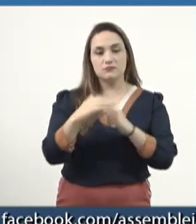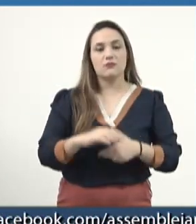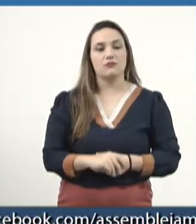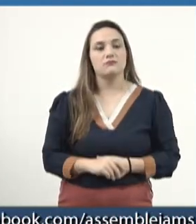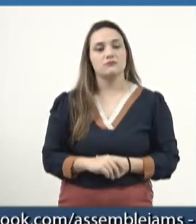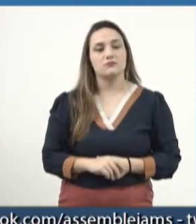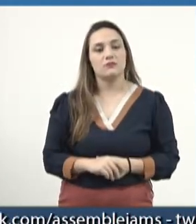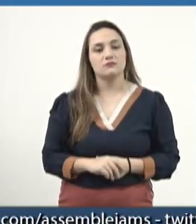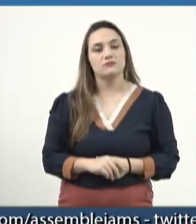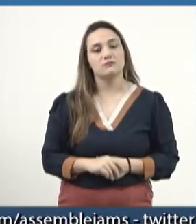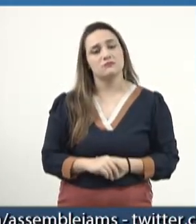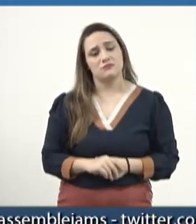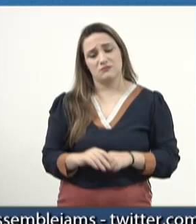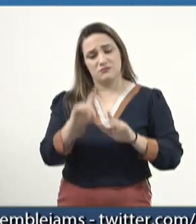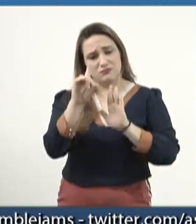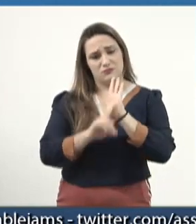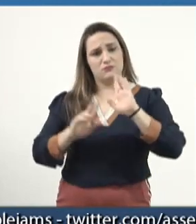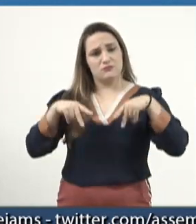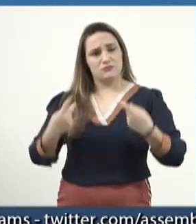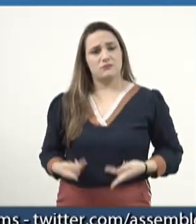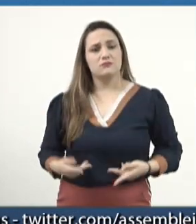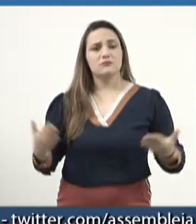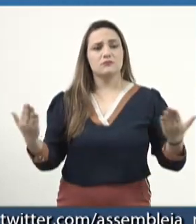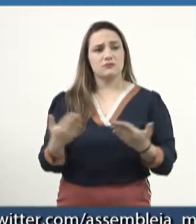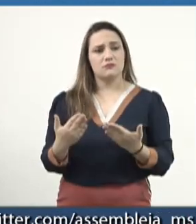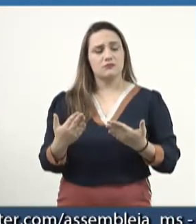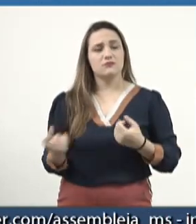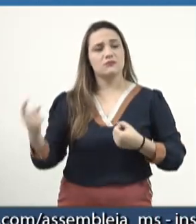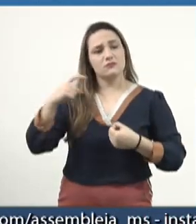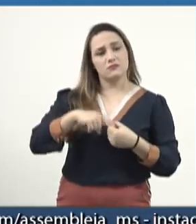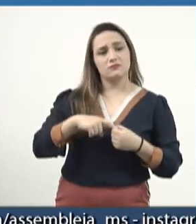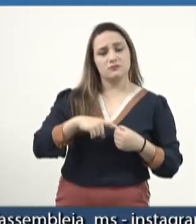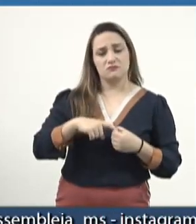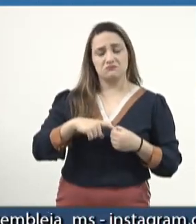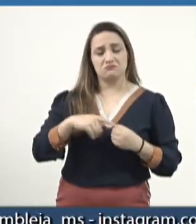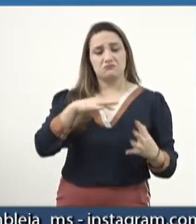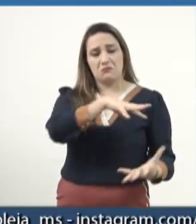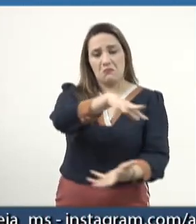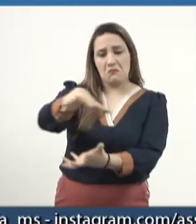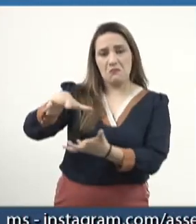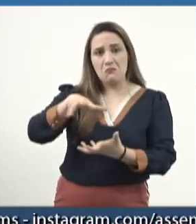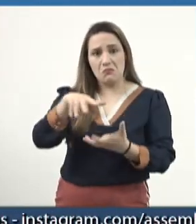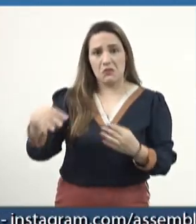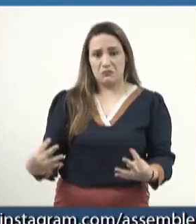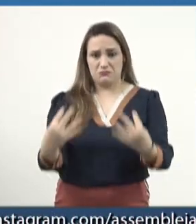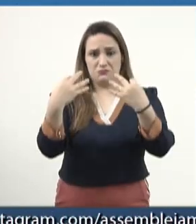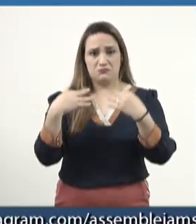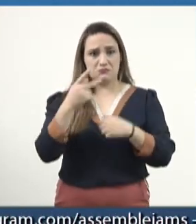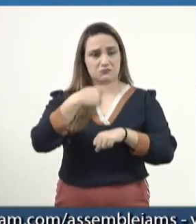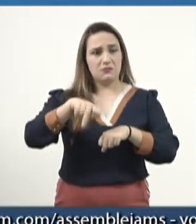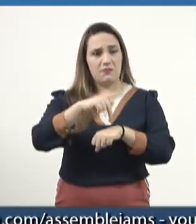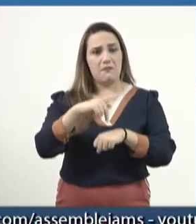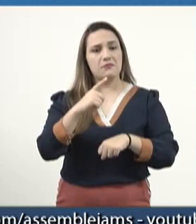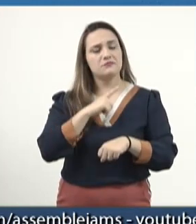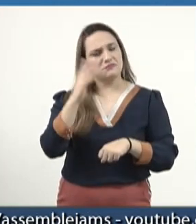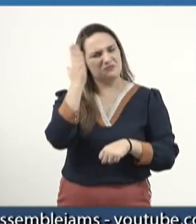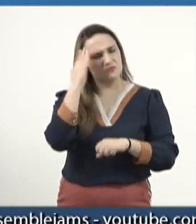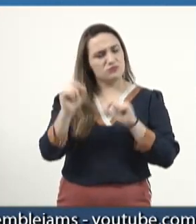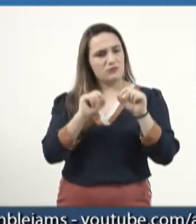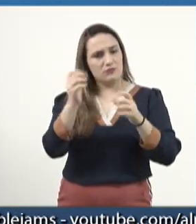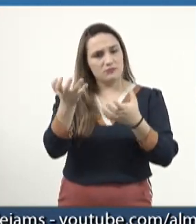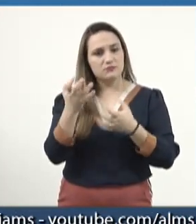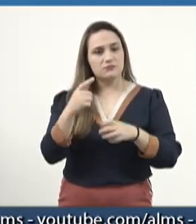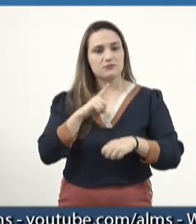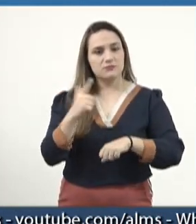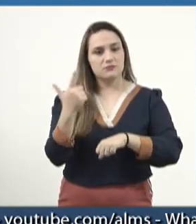avanço nos direitos humanos. O Brasil entra de novo para o cenário internacional como um país que sabe o que quer, que tem qualidade, e